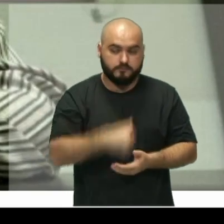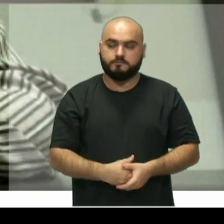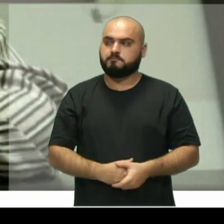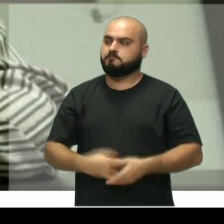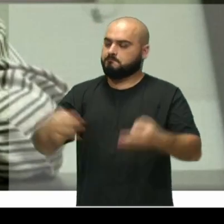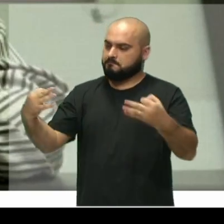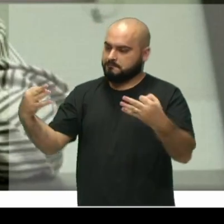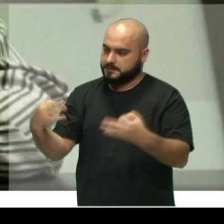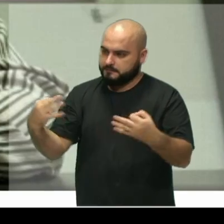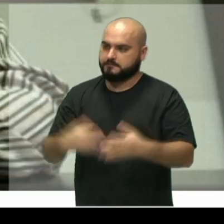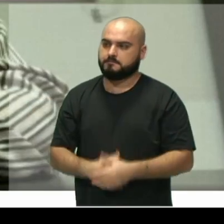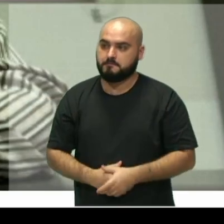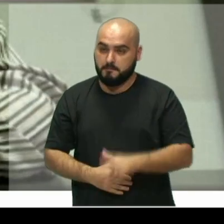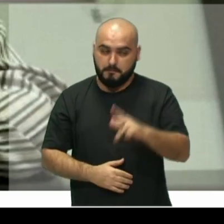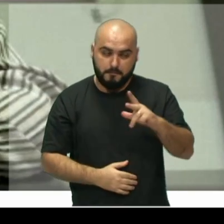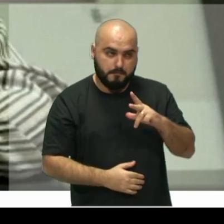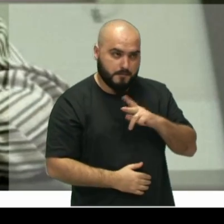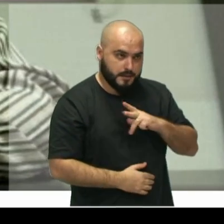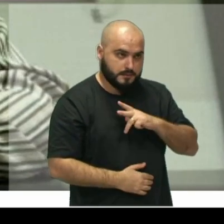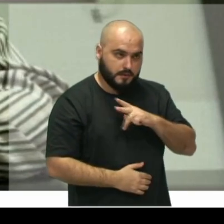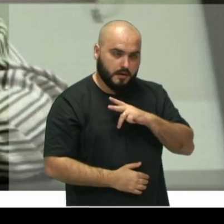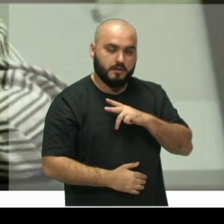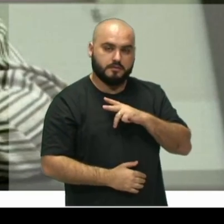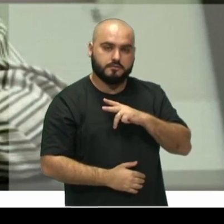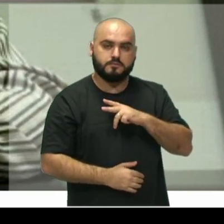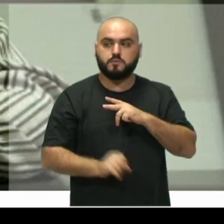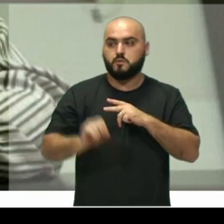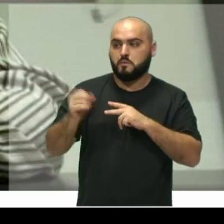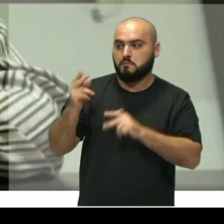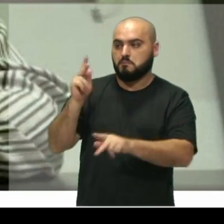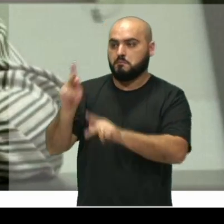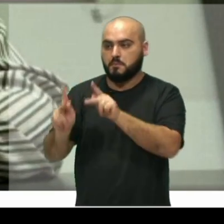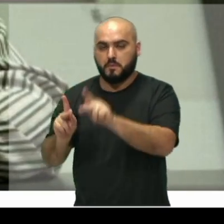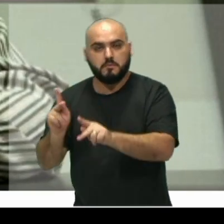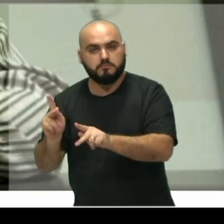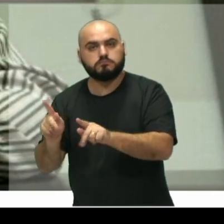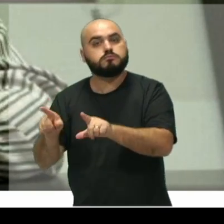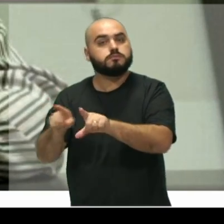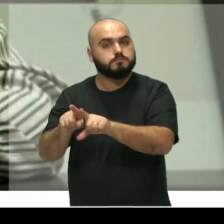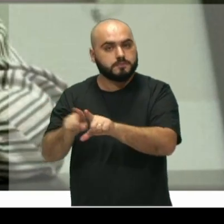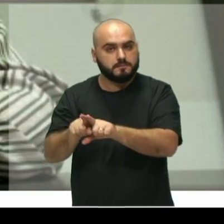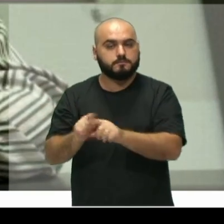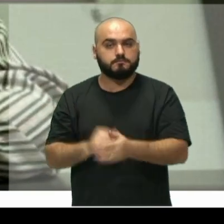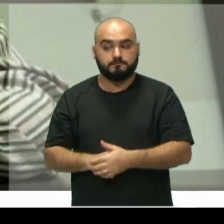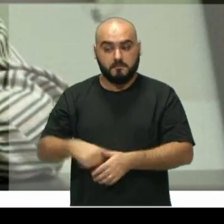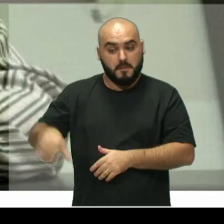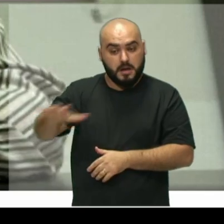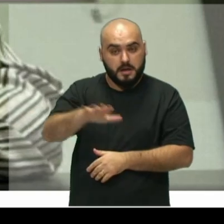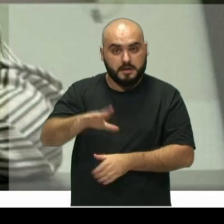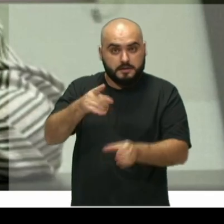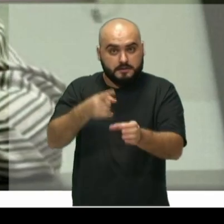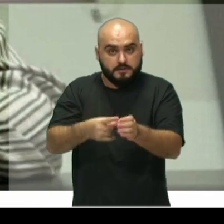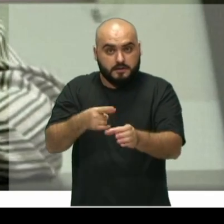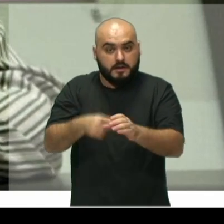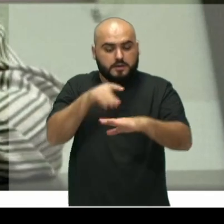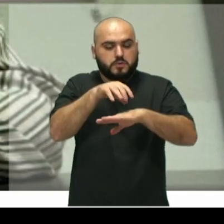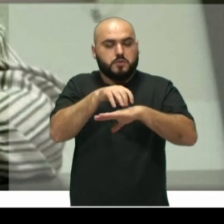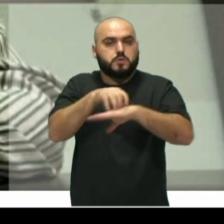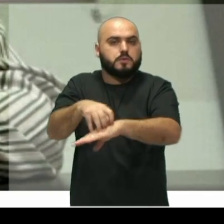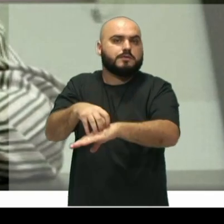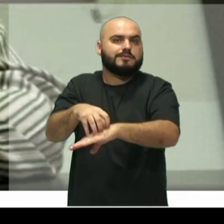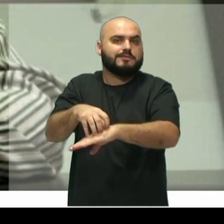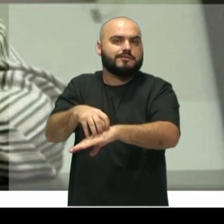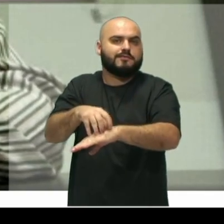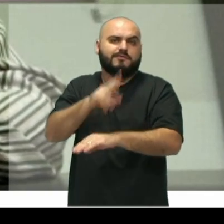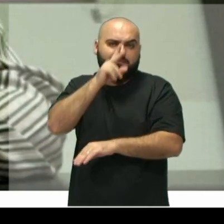Maurício. Tanto na área privada, de uso coletivo, né? A gente está numa cidade que tem uma vocação turística por natureza. Então,